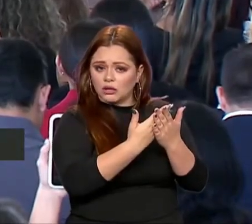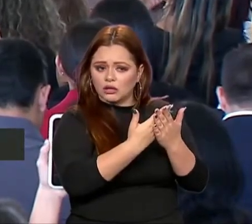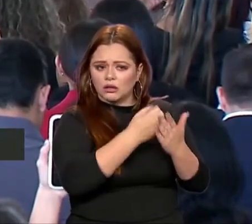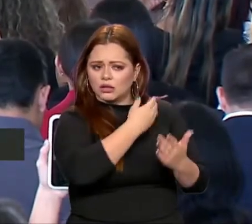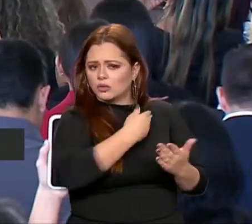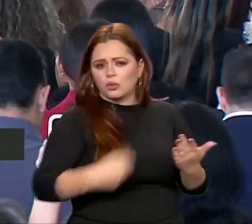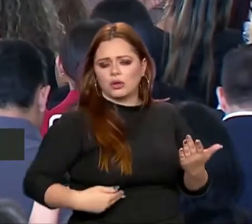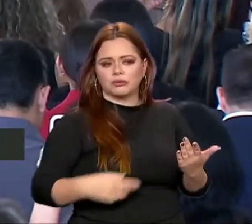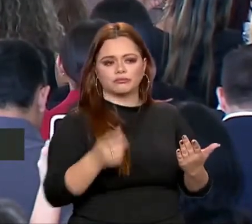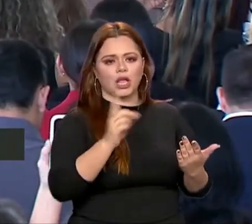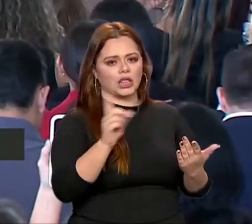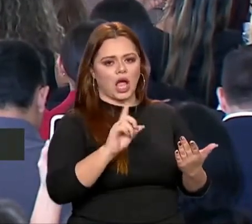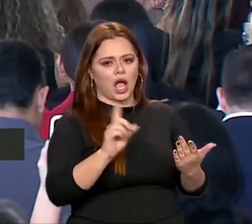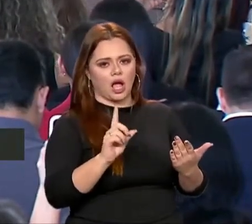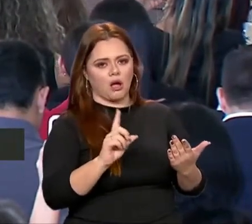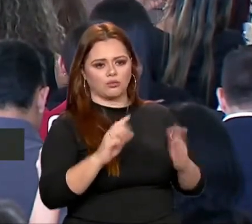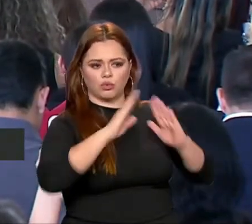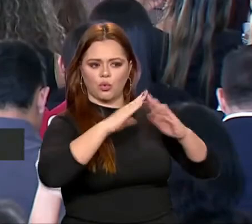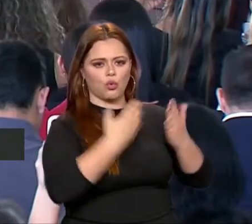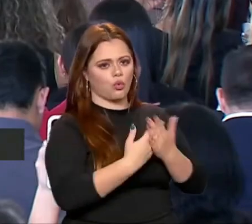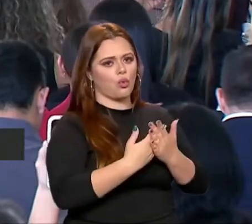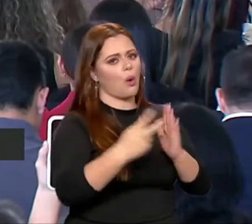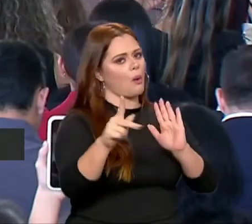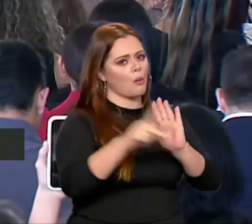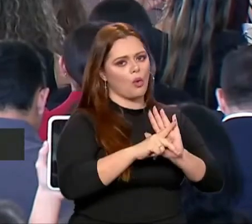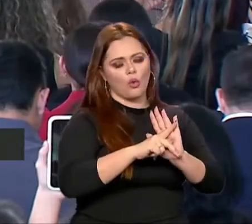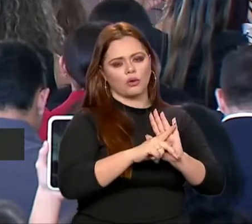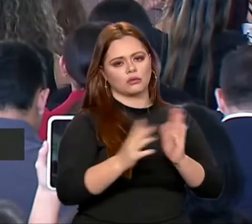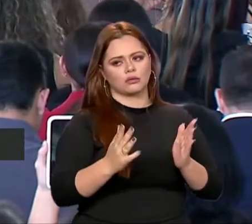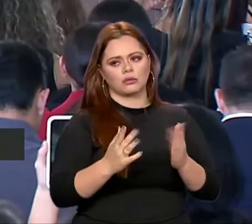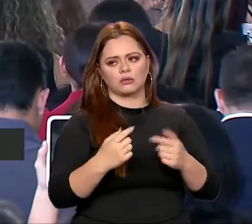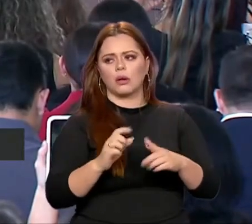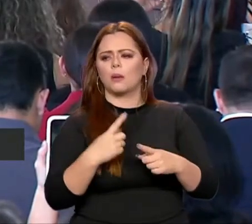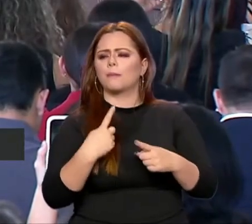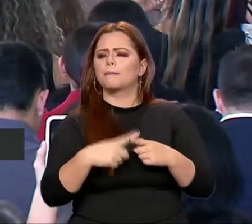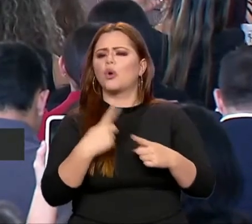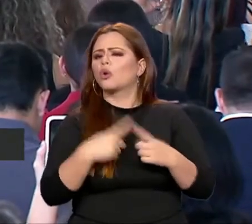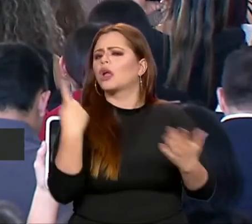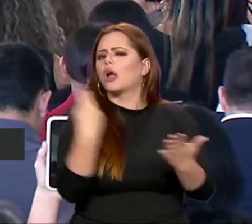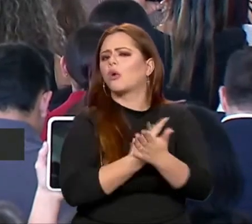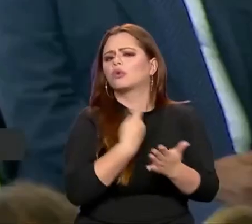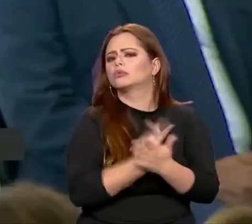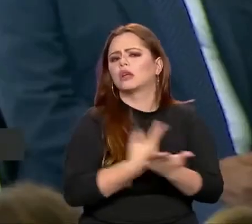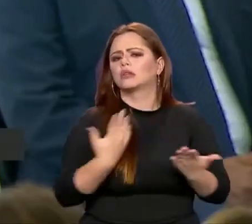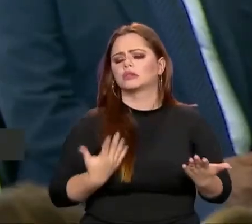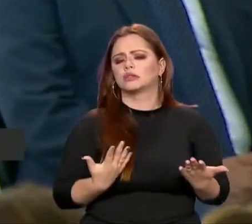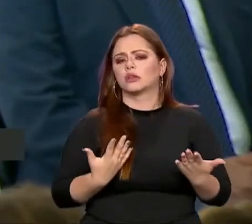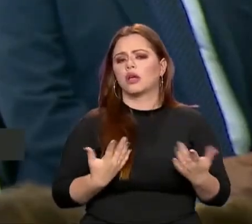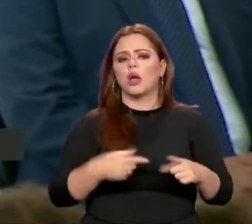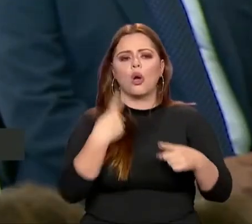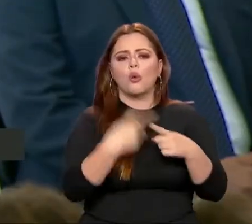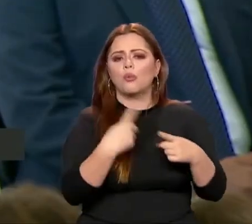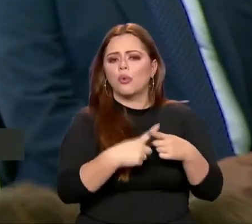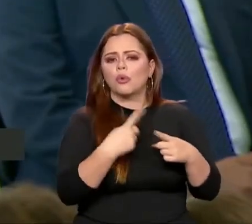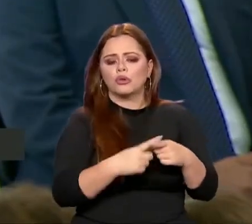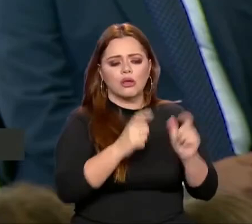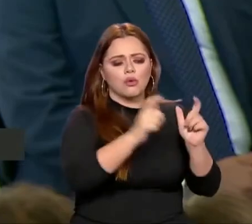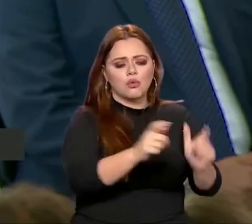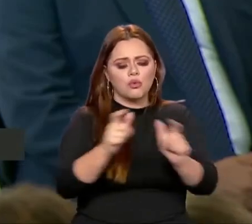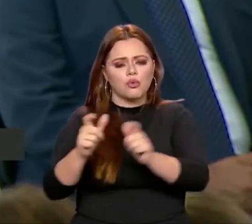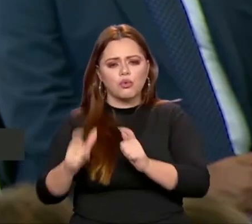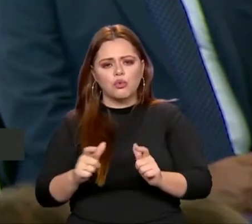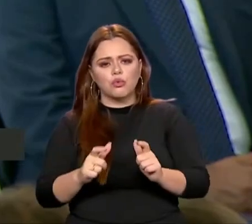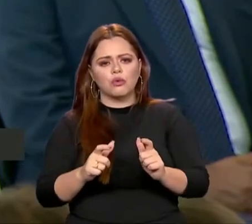ele estuda numa particular E por que que acontece isso e por que que um setor da